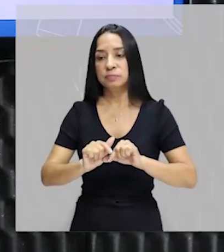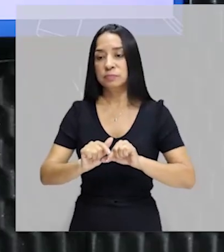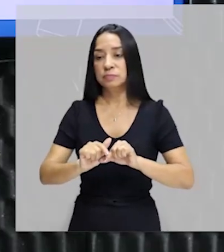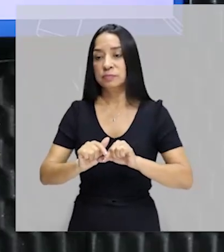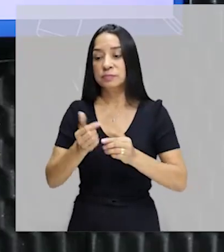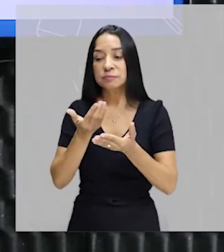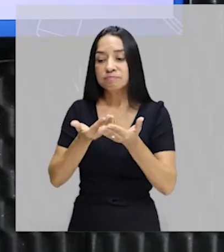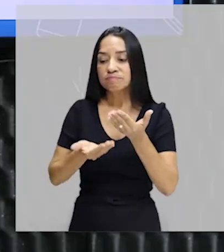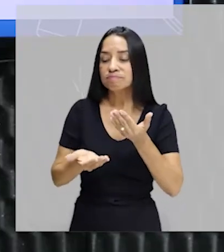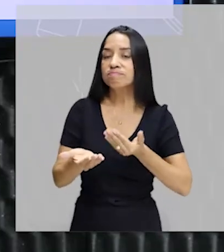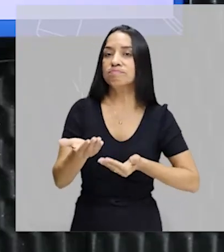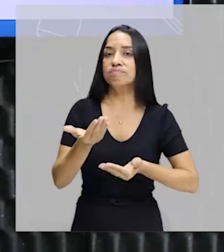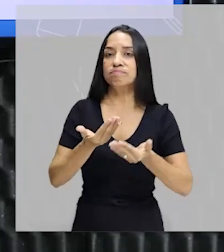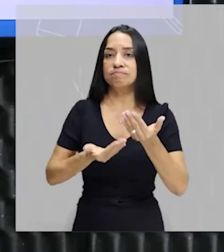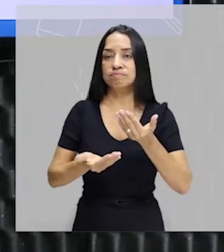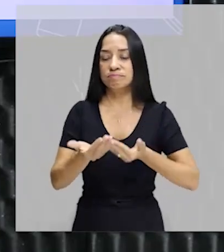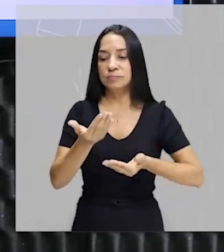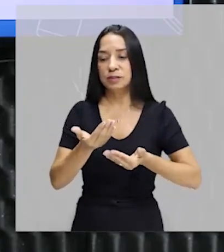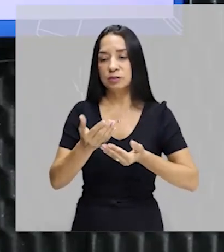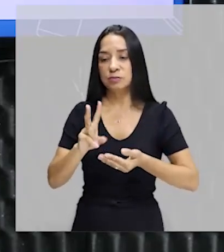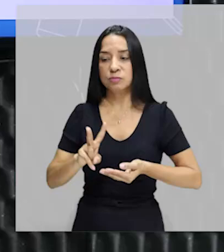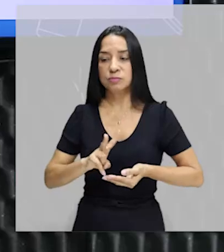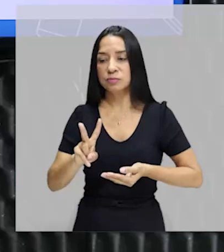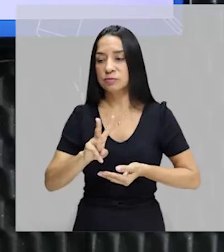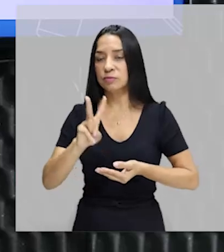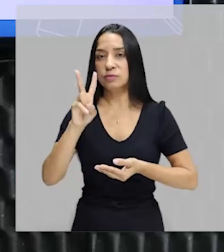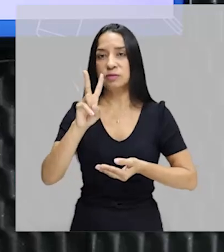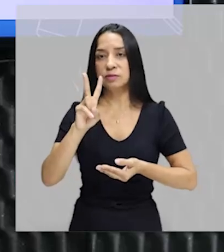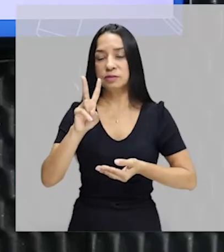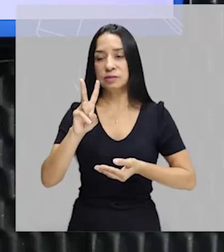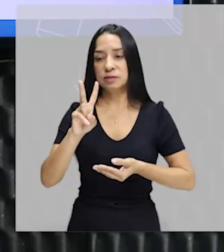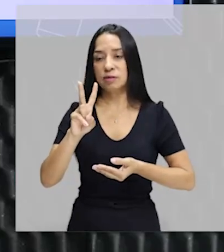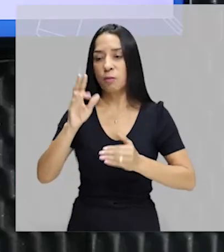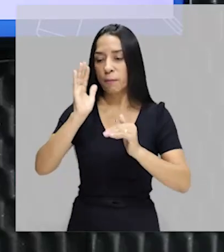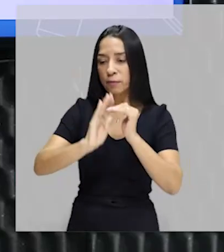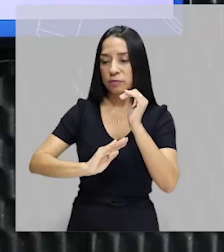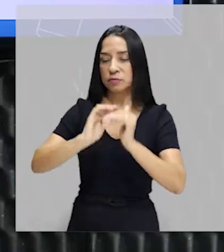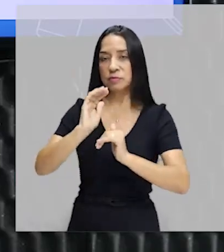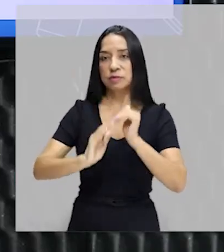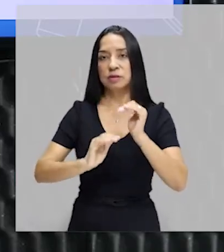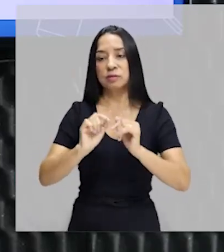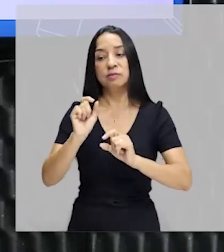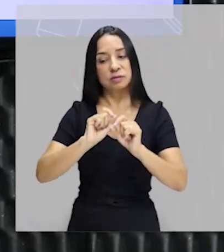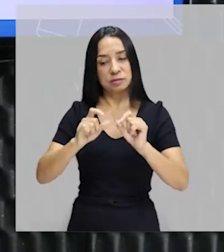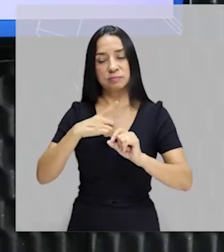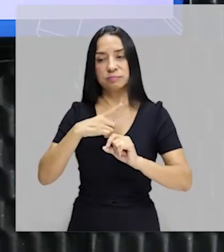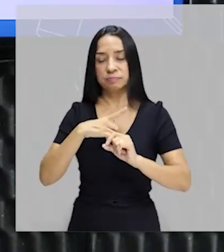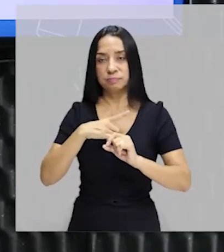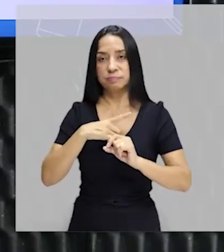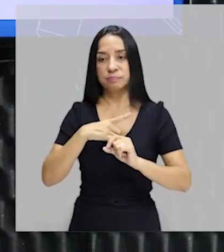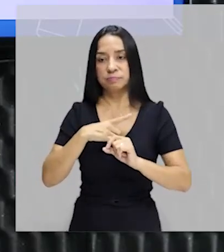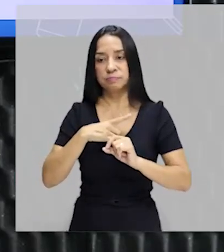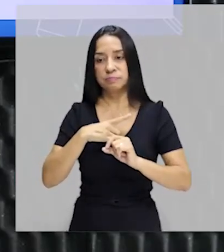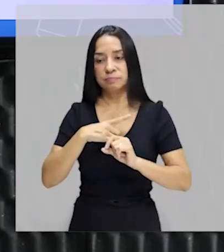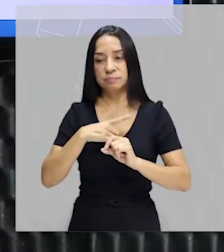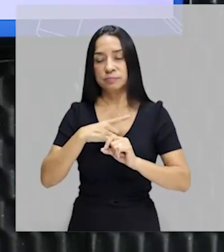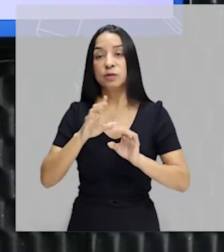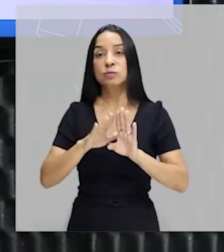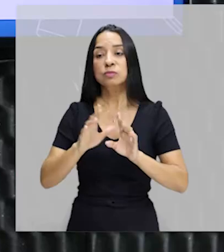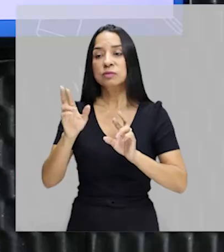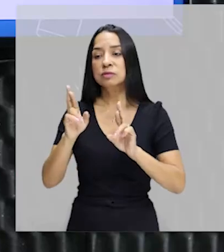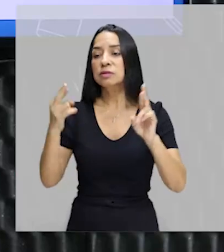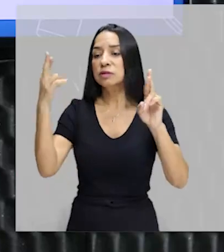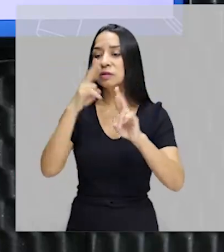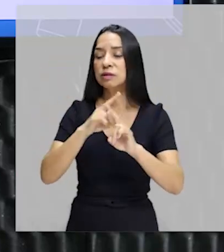tratado. Pela valorização profissional que você tem que ter, inclusive no que diz